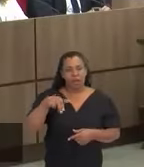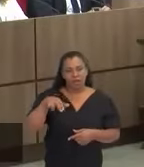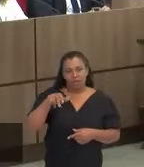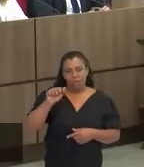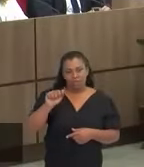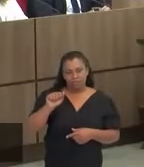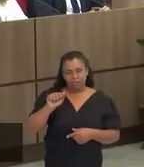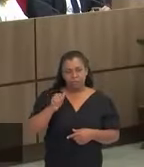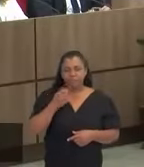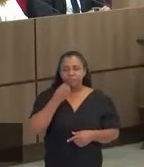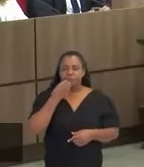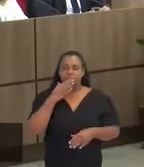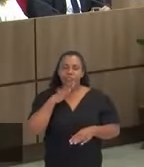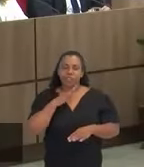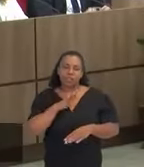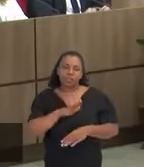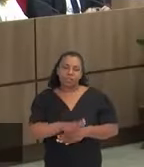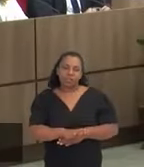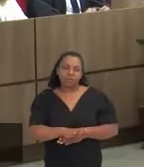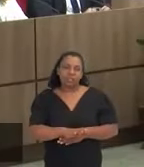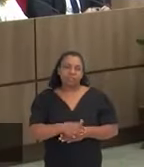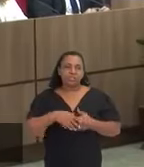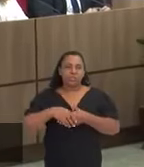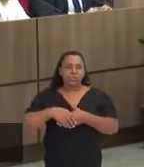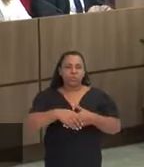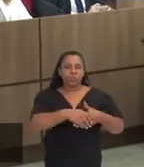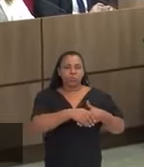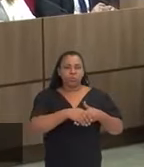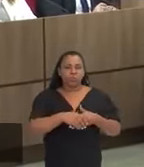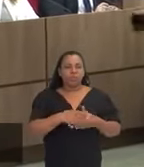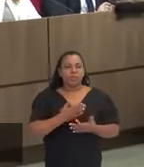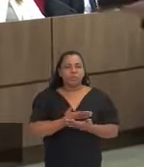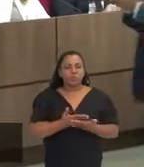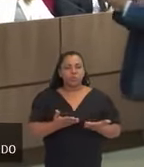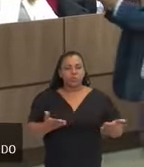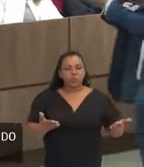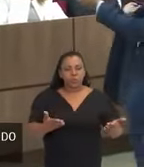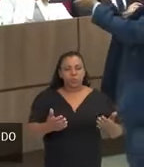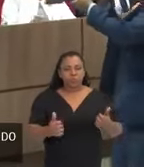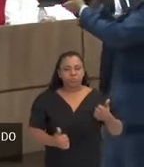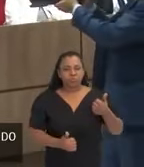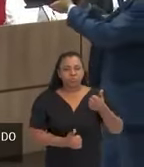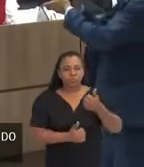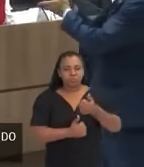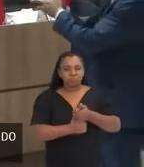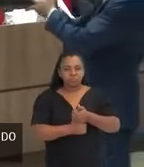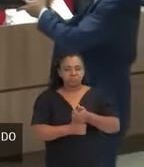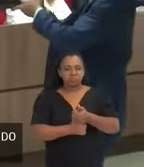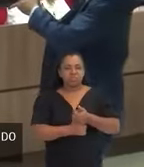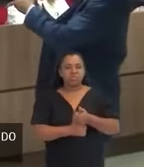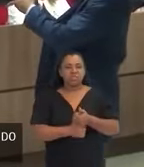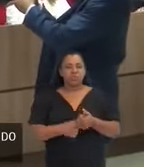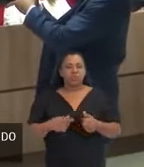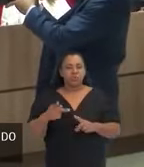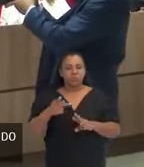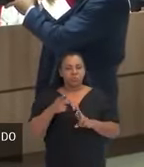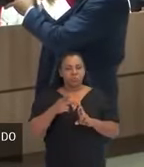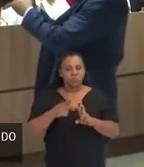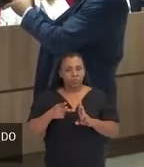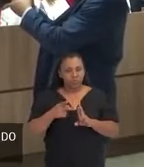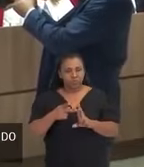Boa tarde. Cumprimento a todos em nome do Procurador-Geral do Trabalho, doutor José de Lima. Também